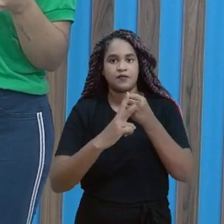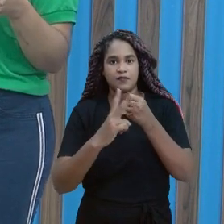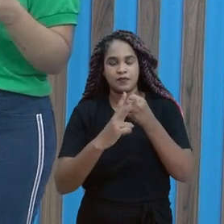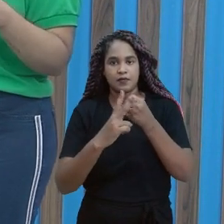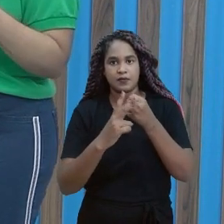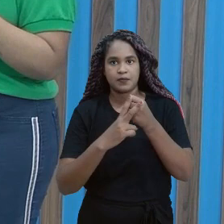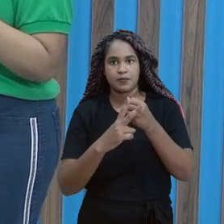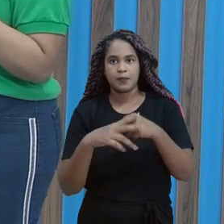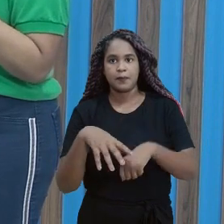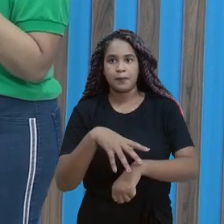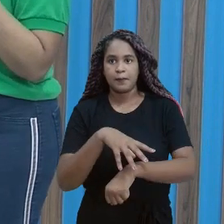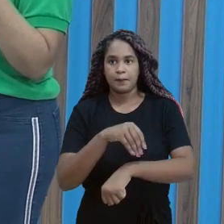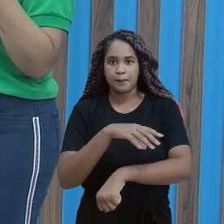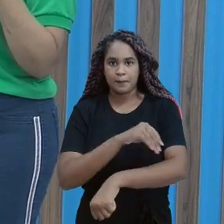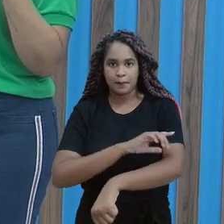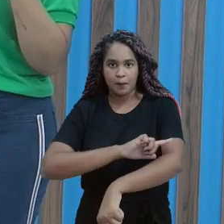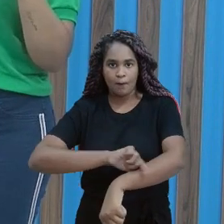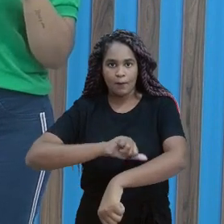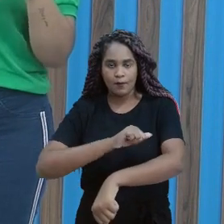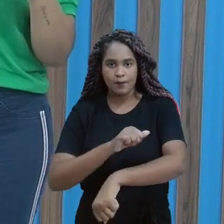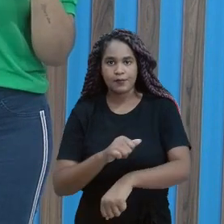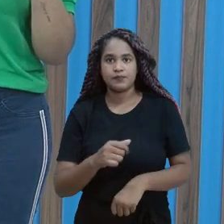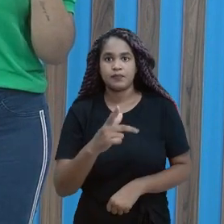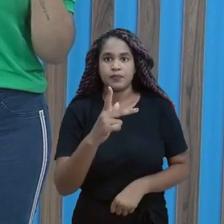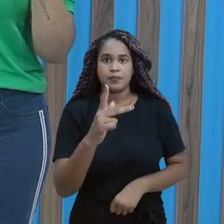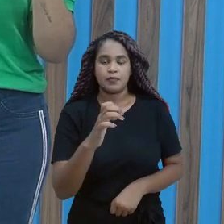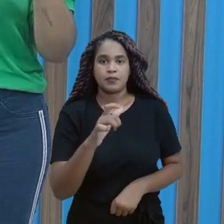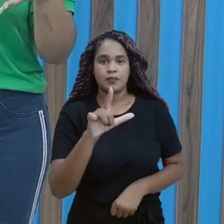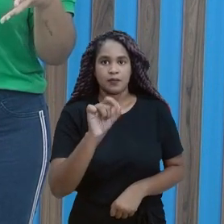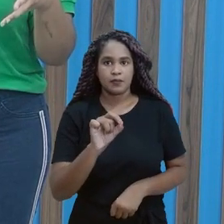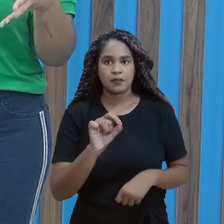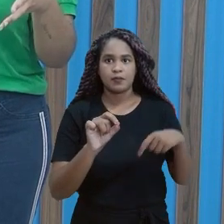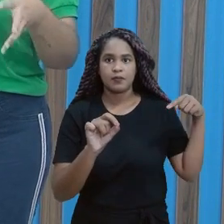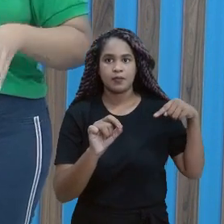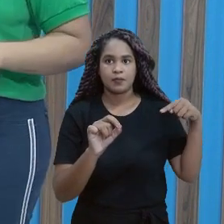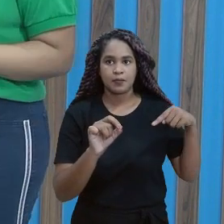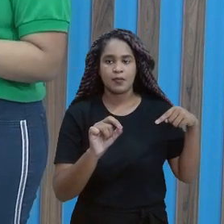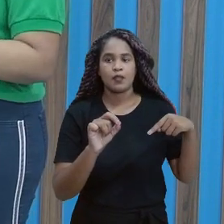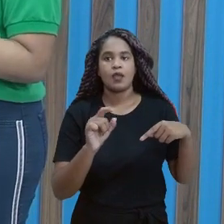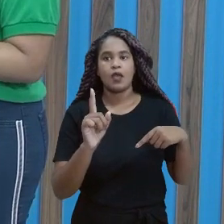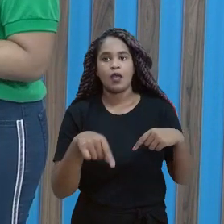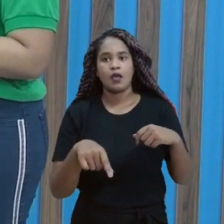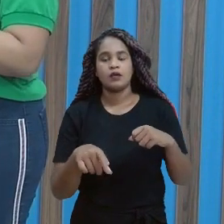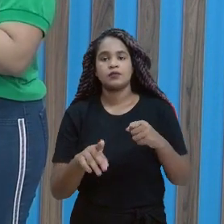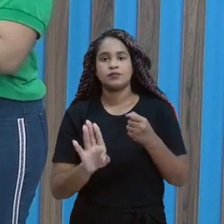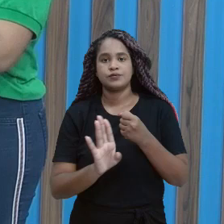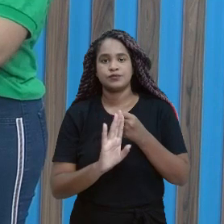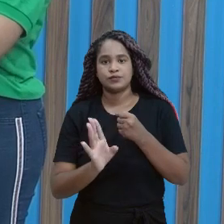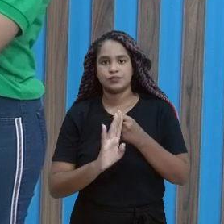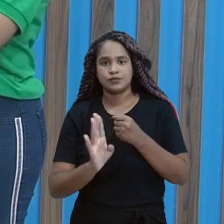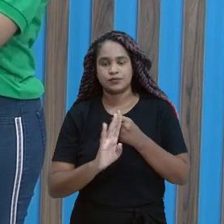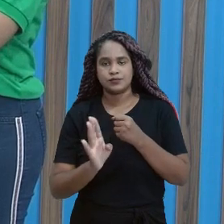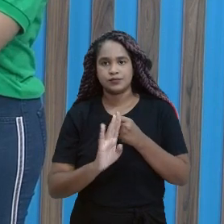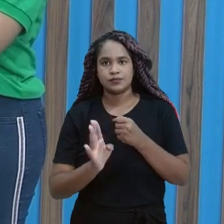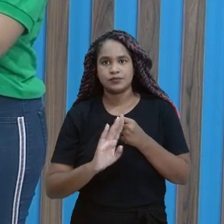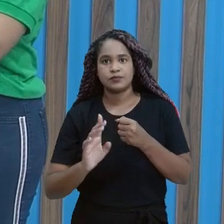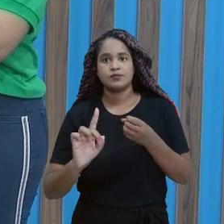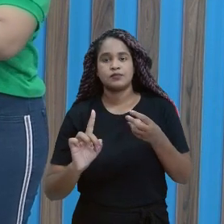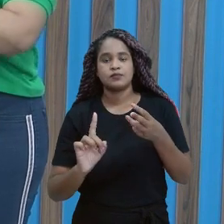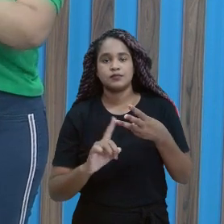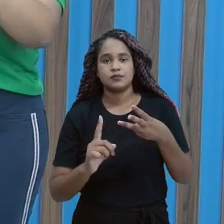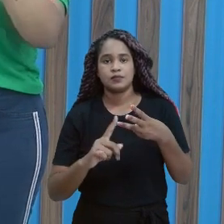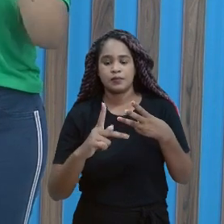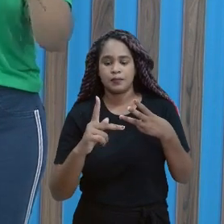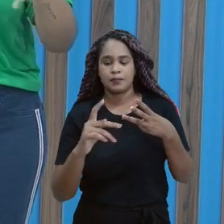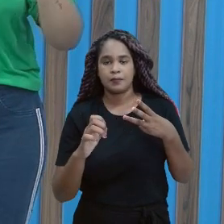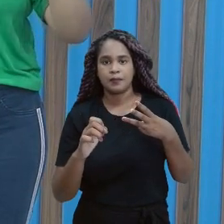pelar. A gente tinha o pelo, que é o substantivo masculino, o pelo. E a gente tem pelo, que é